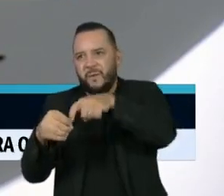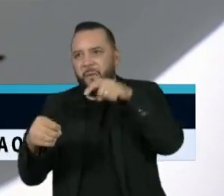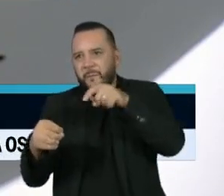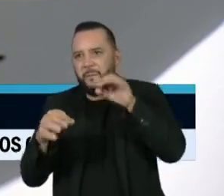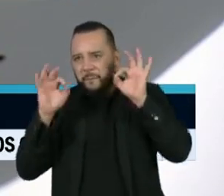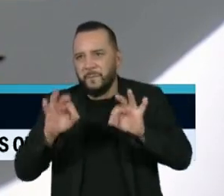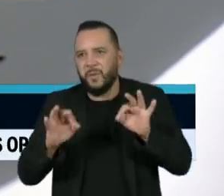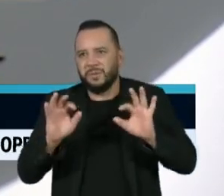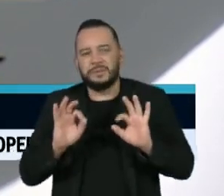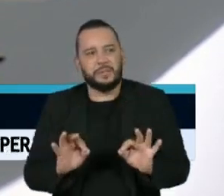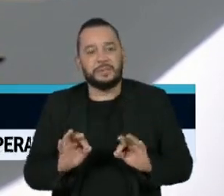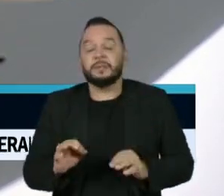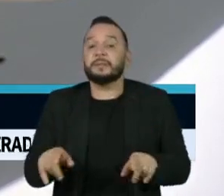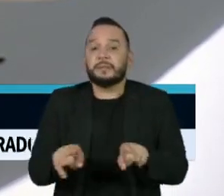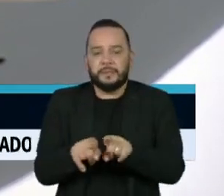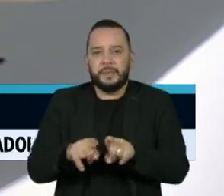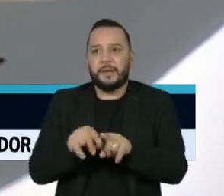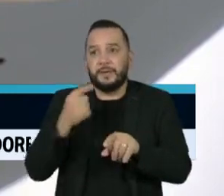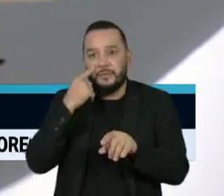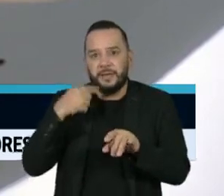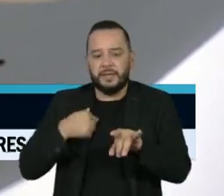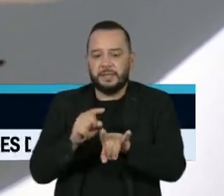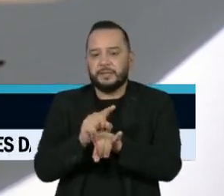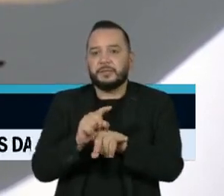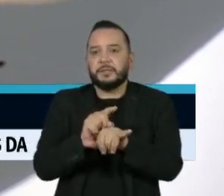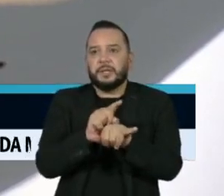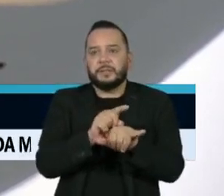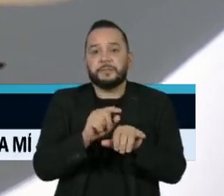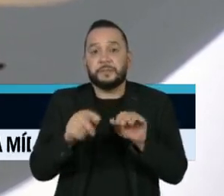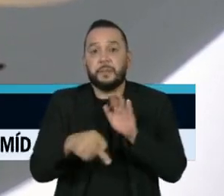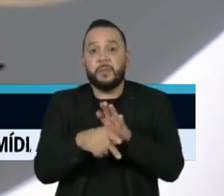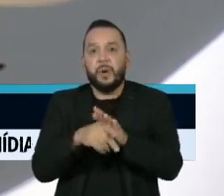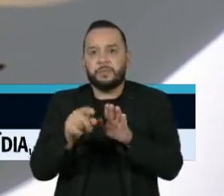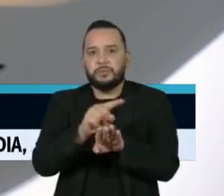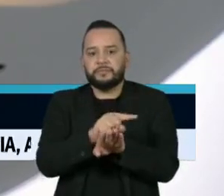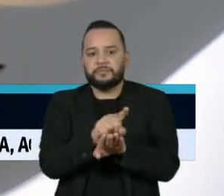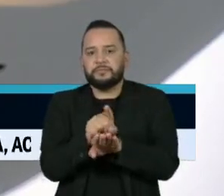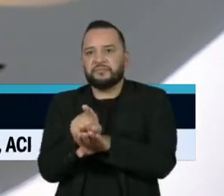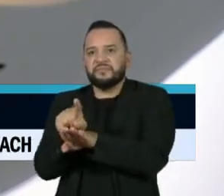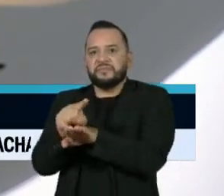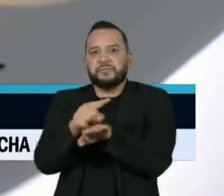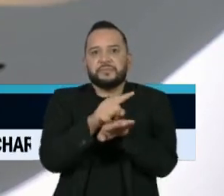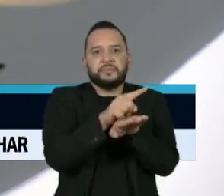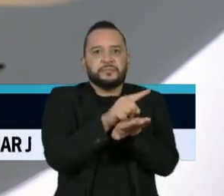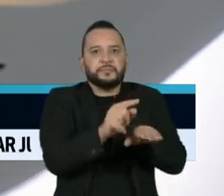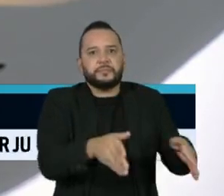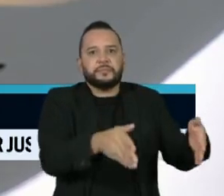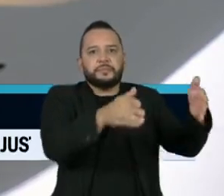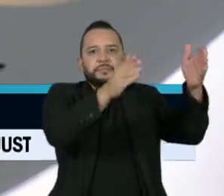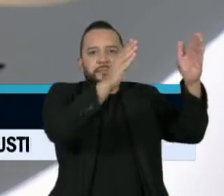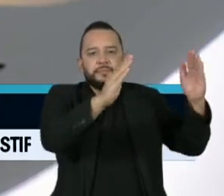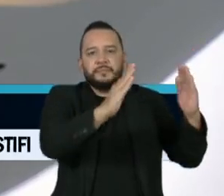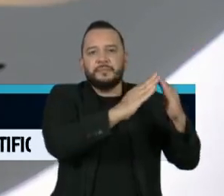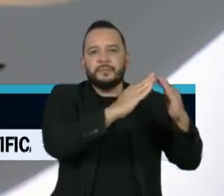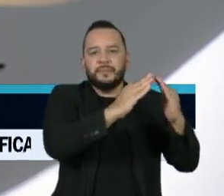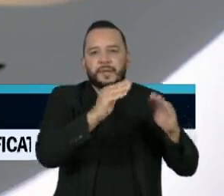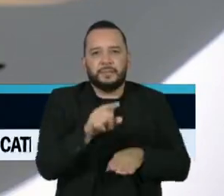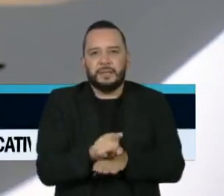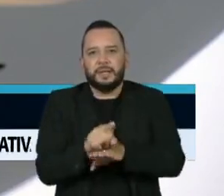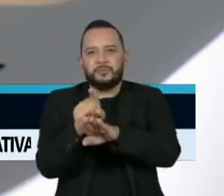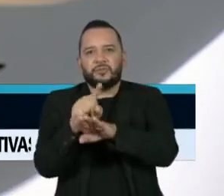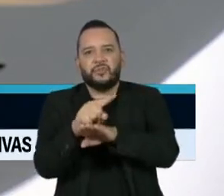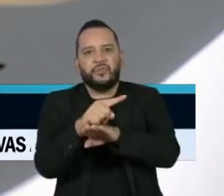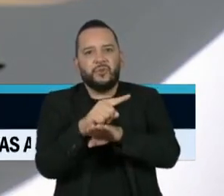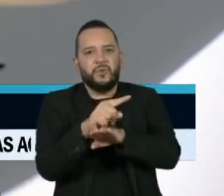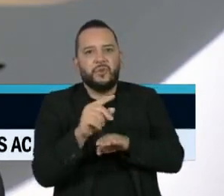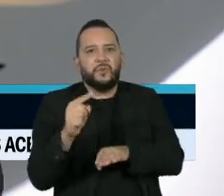vi, inclusive, tanques ali atirando num prédio residencial, nitidamente residencial. Você usar, já